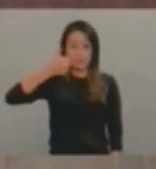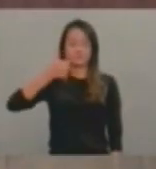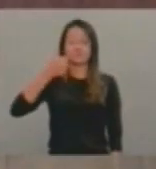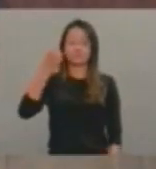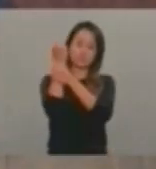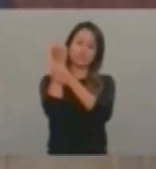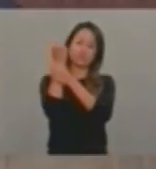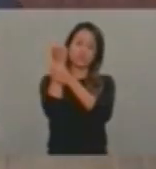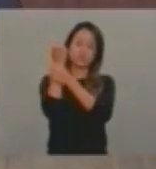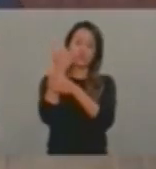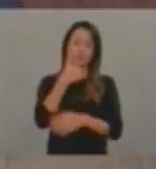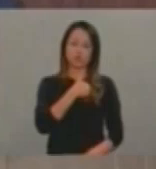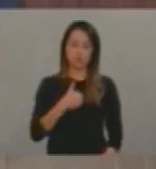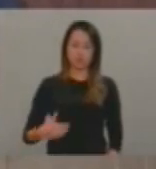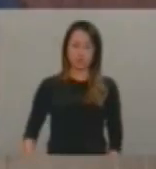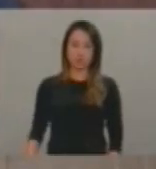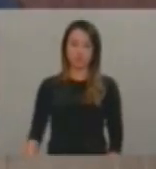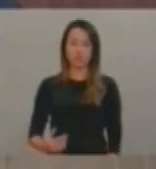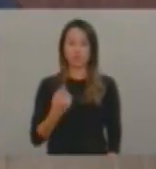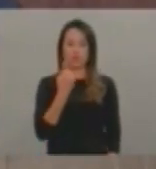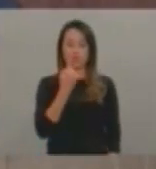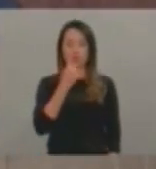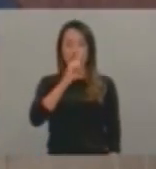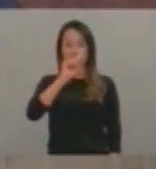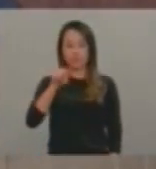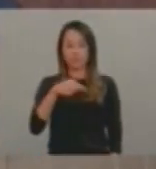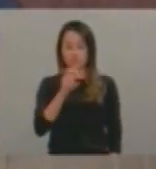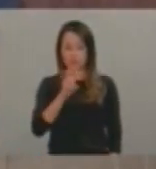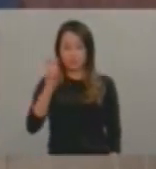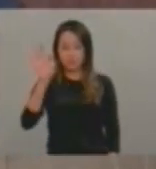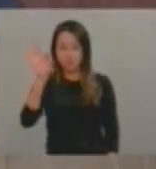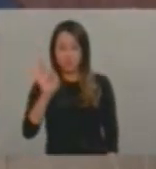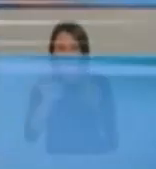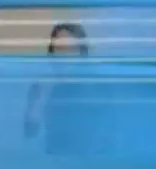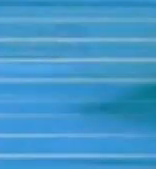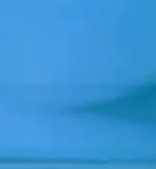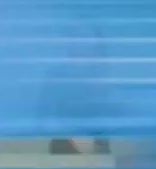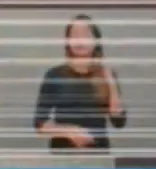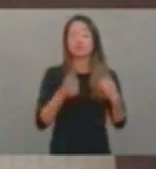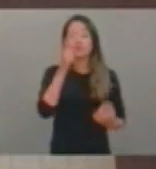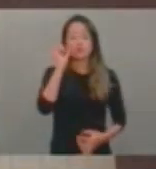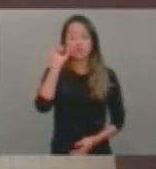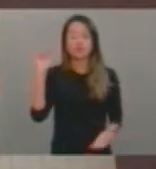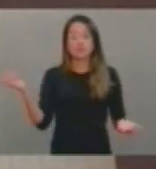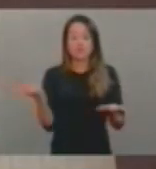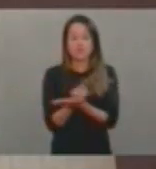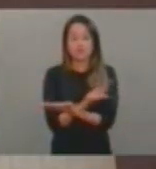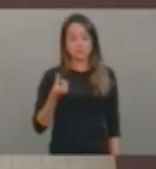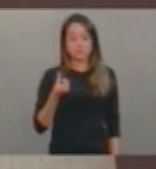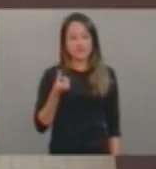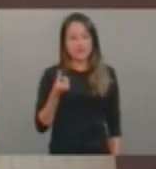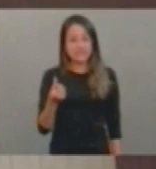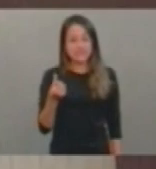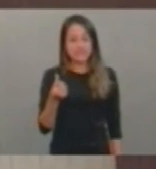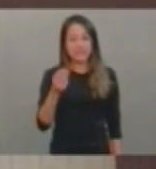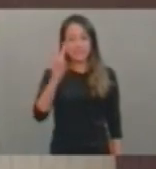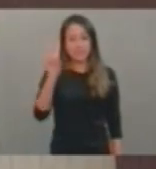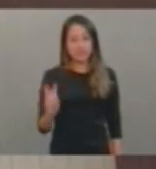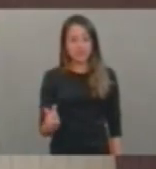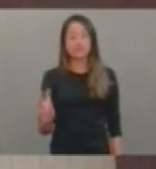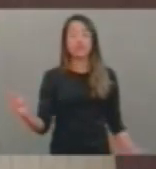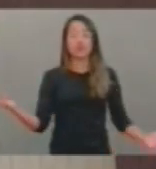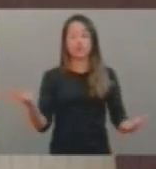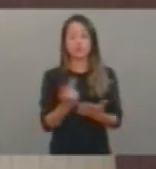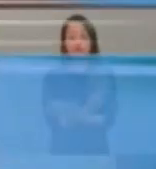do governador de que 1,5% do orçamento seja destinado à cultura. 6 ataques a transportes